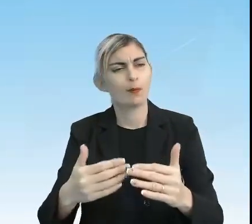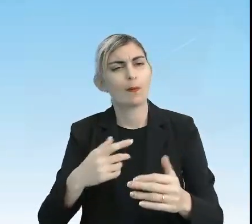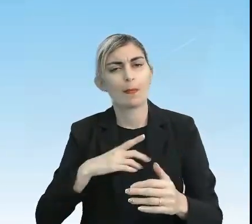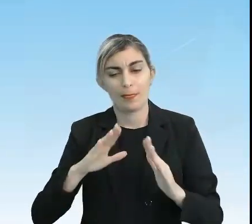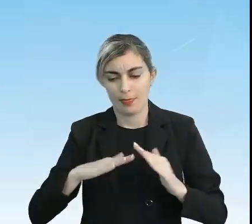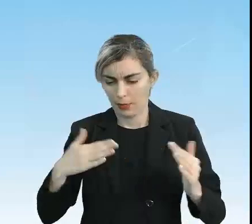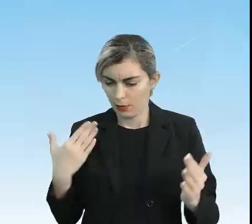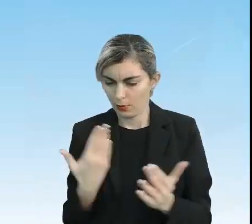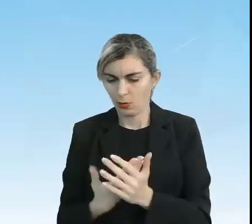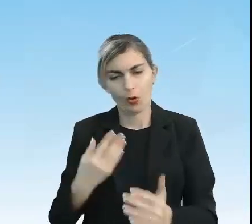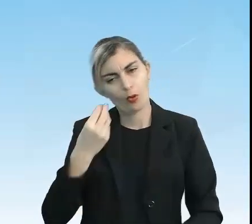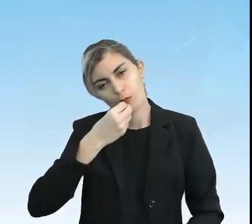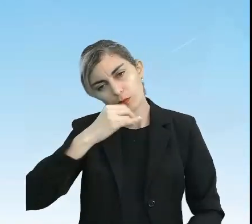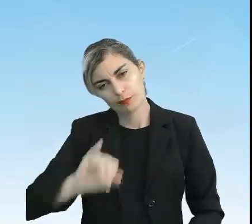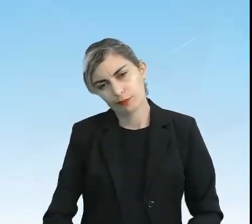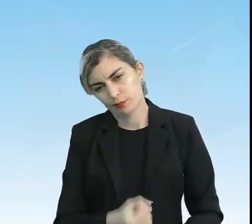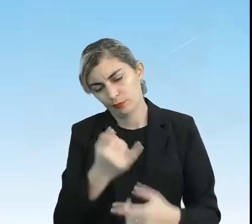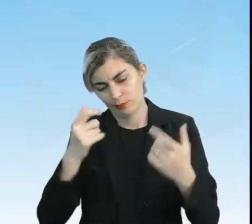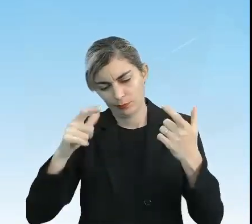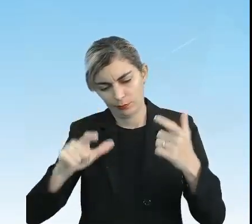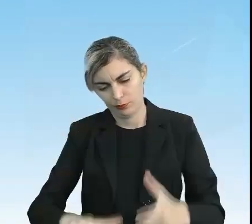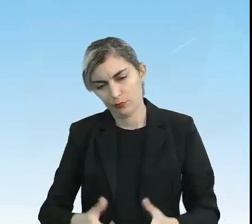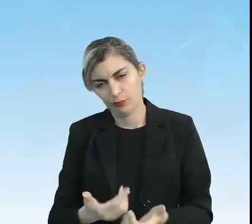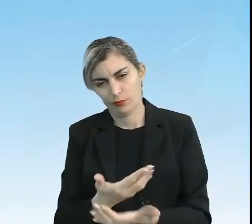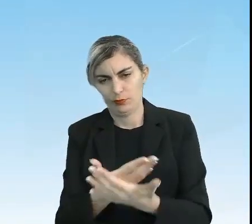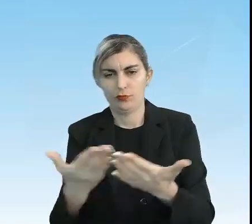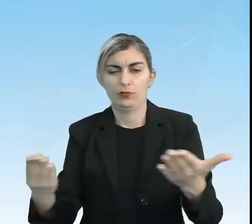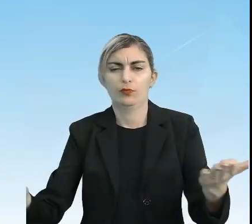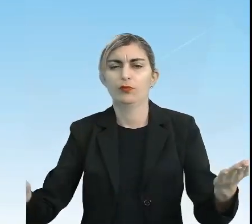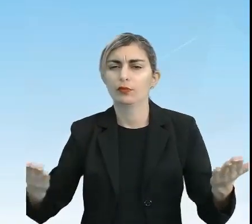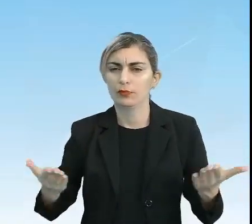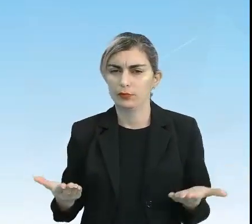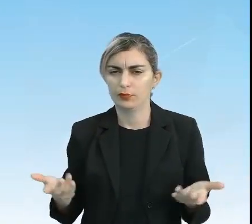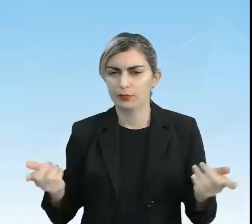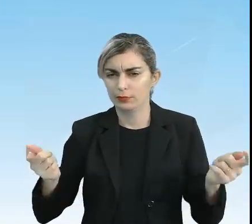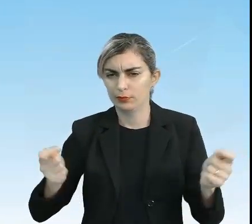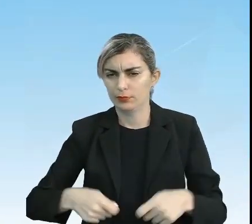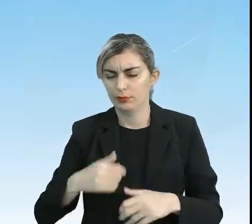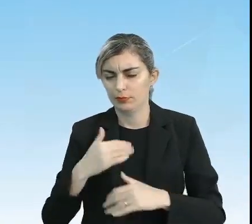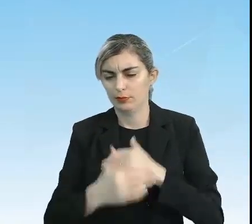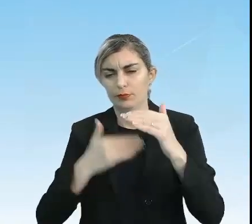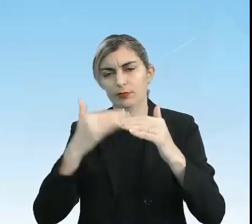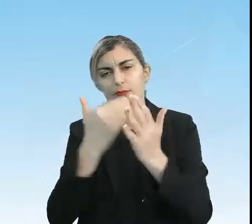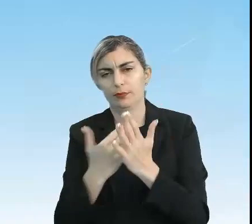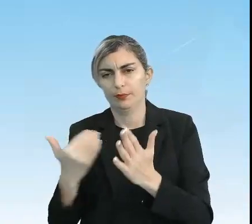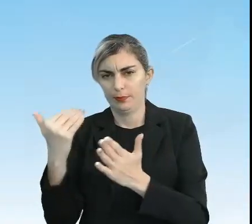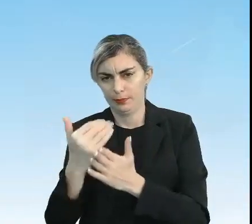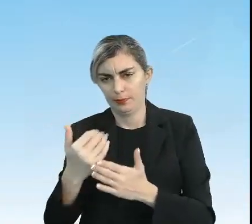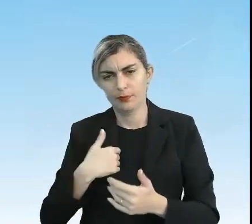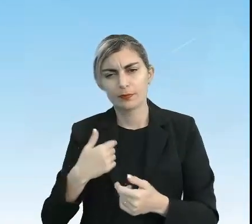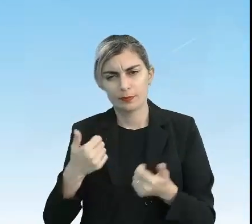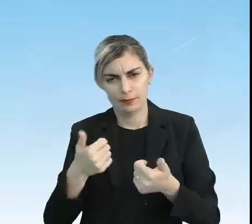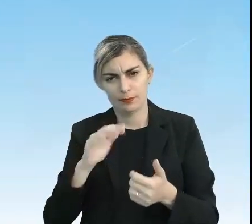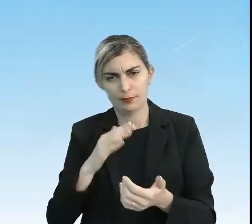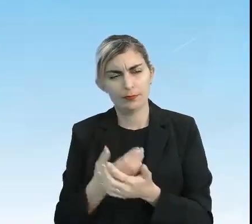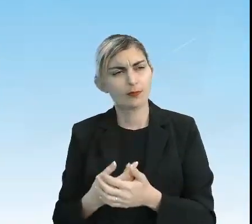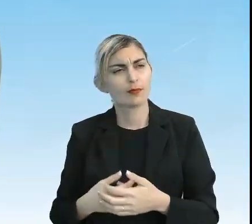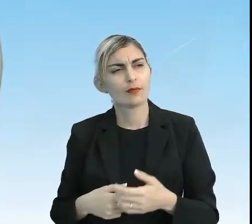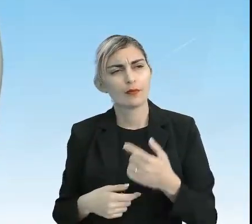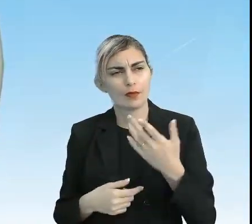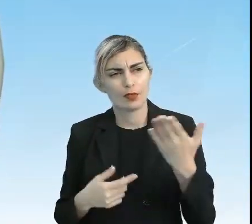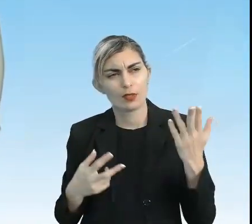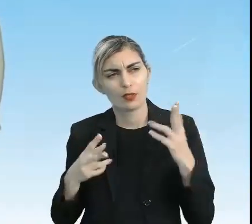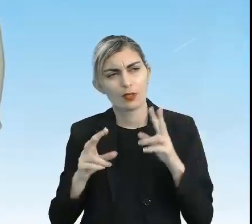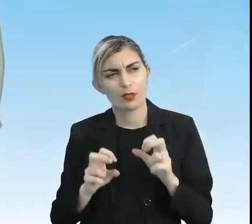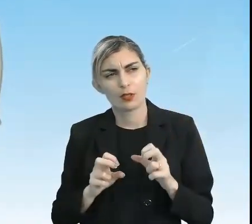escola, aproveite esse ambiente para que você possa crescer cada dia mais. Eu confio muito. É sobre,